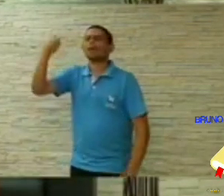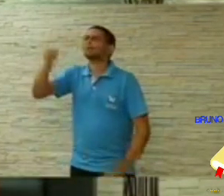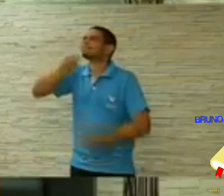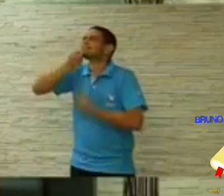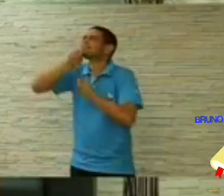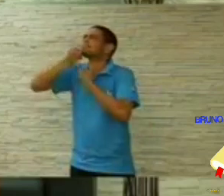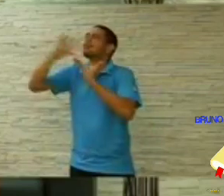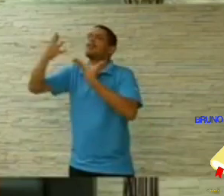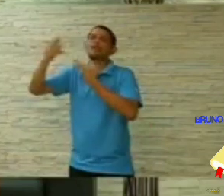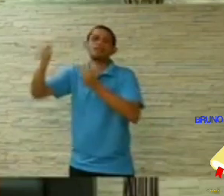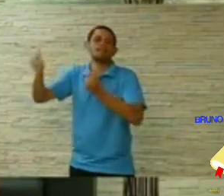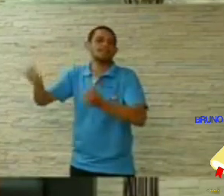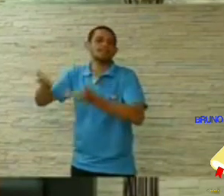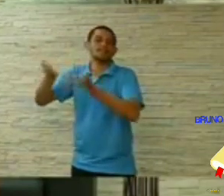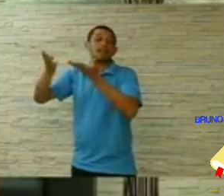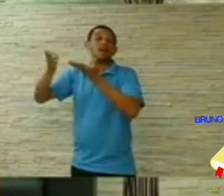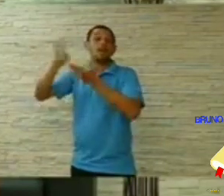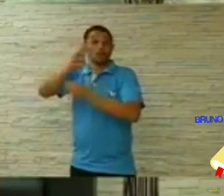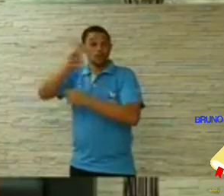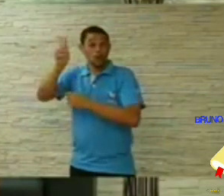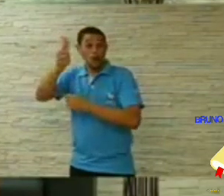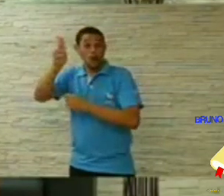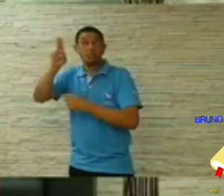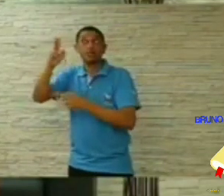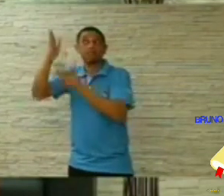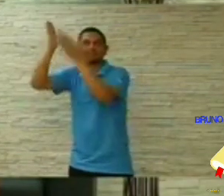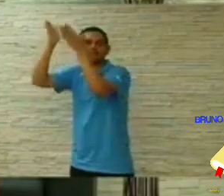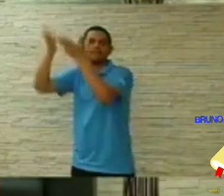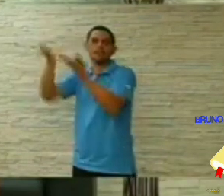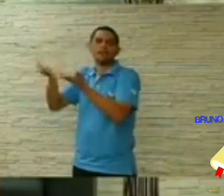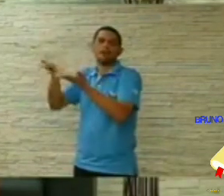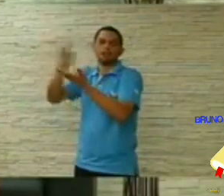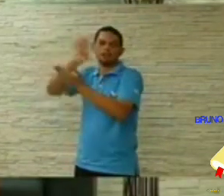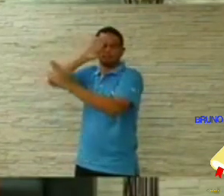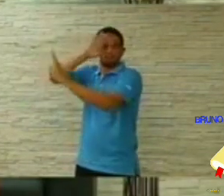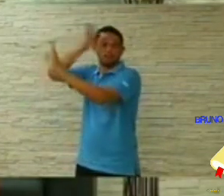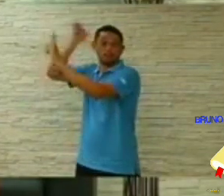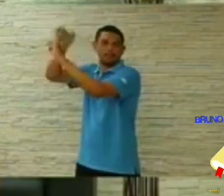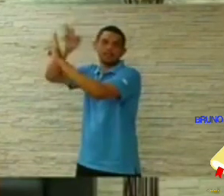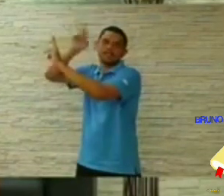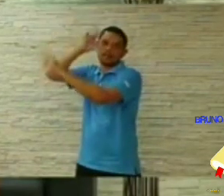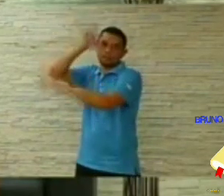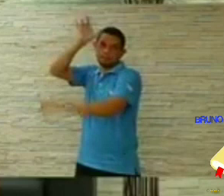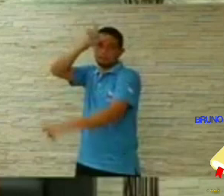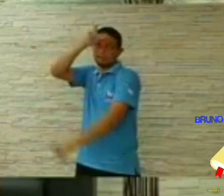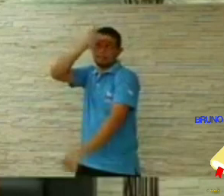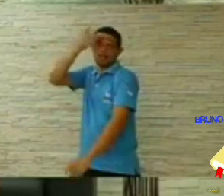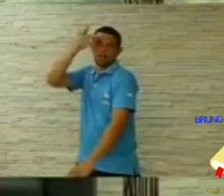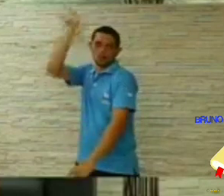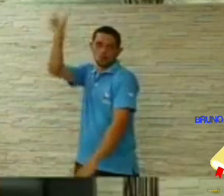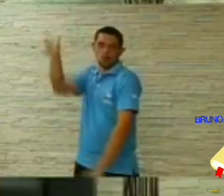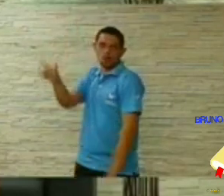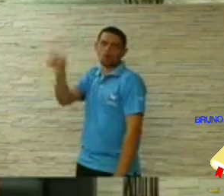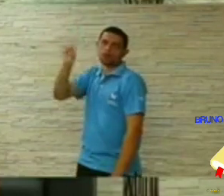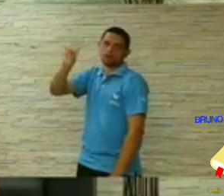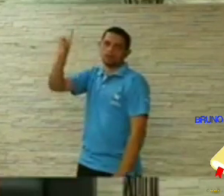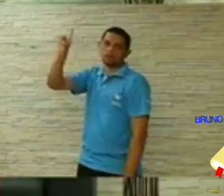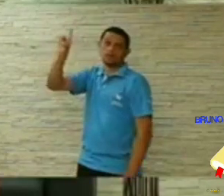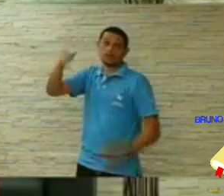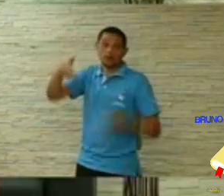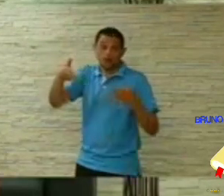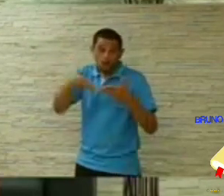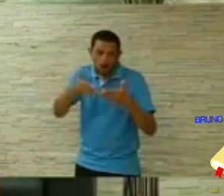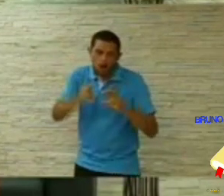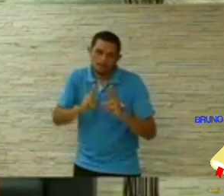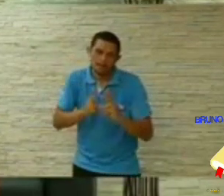referência à pessoa de Deus, o nome de Deus, agora e para sempre. Ou seja, de geração